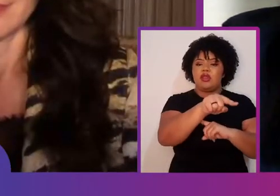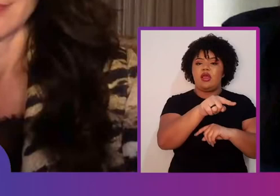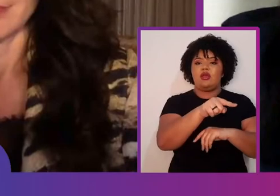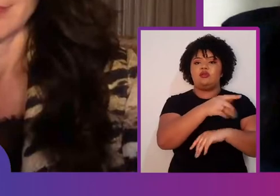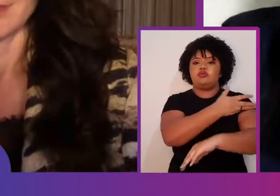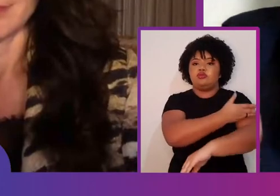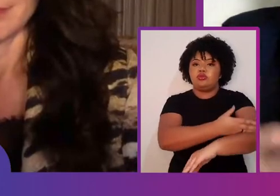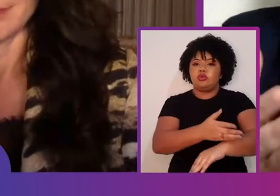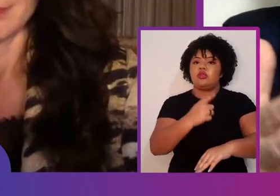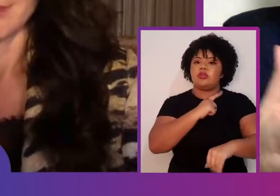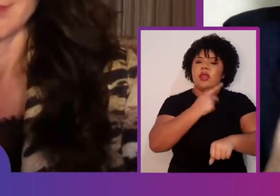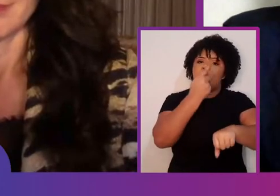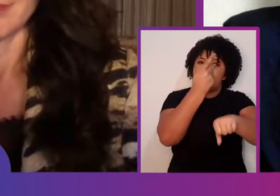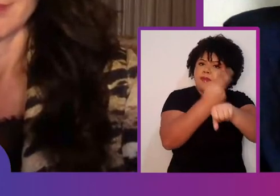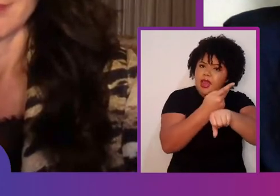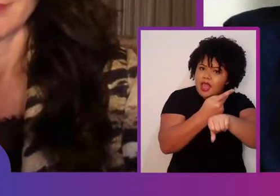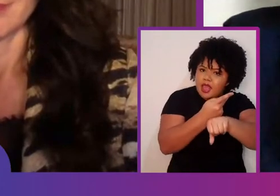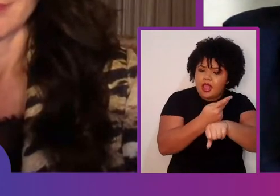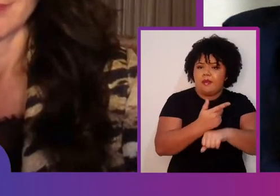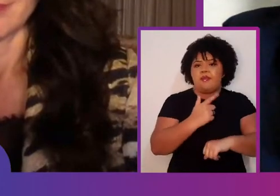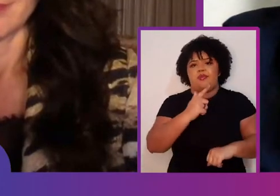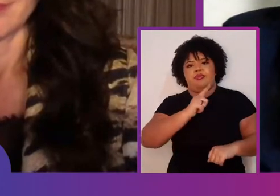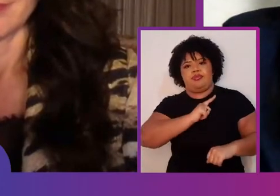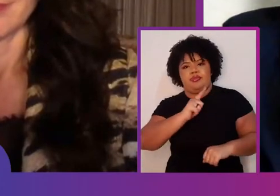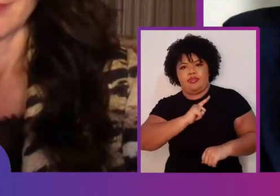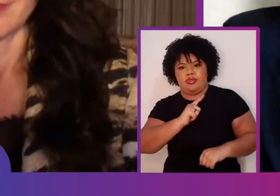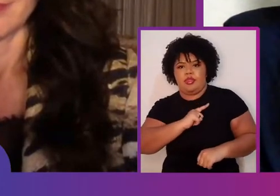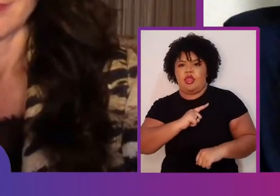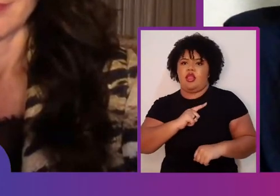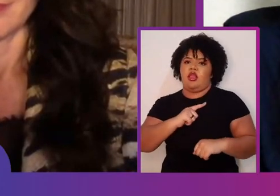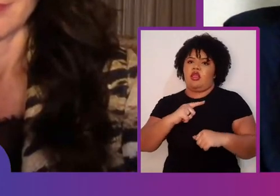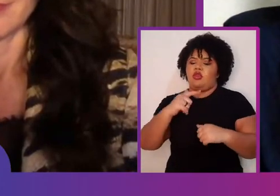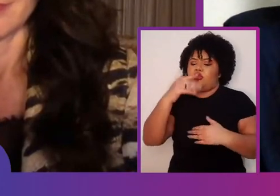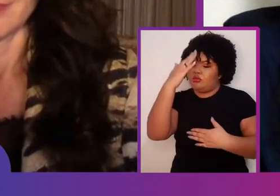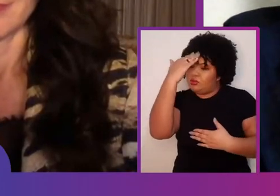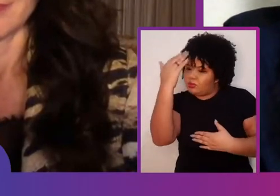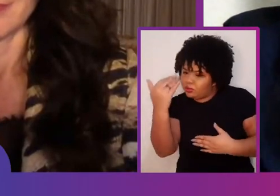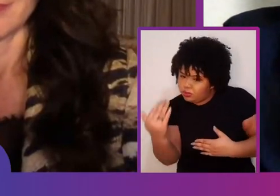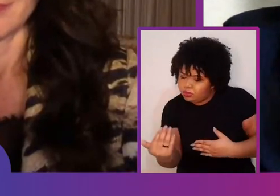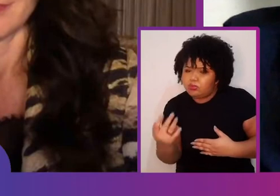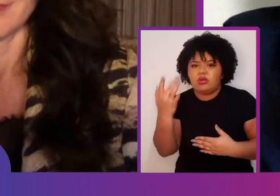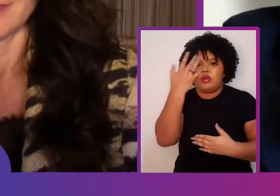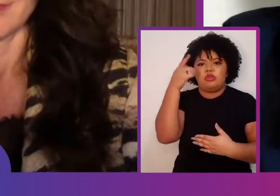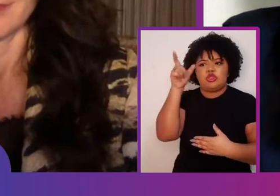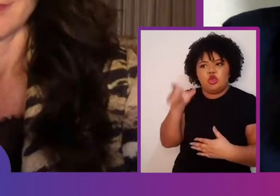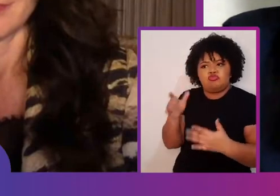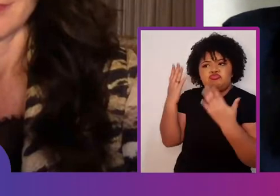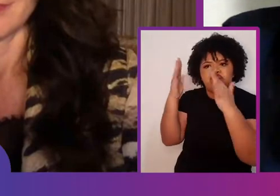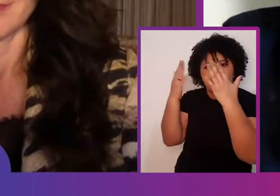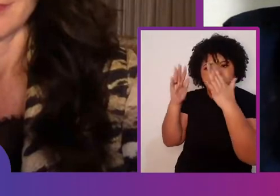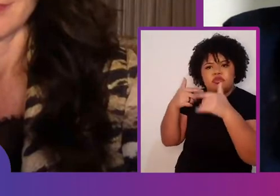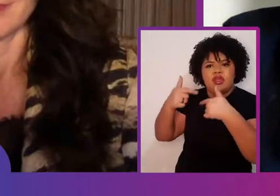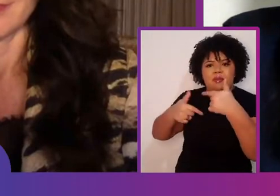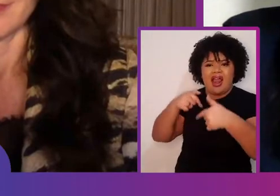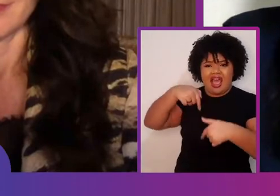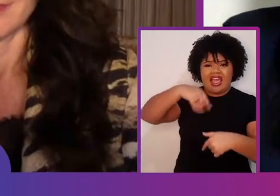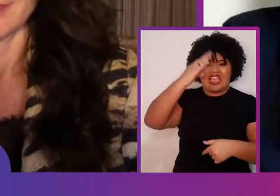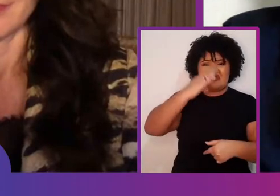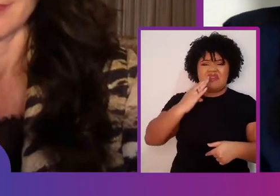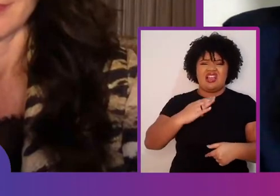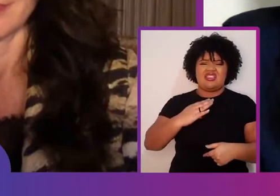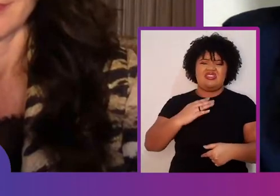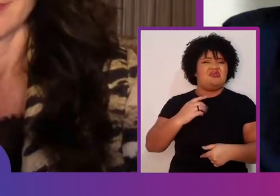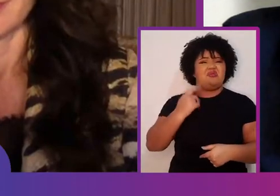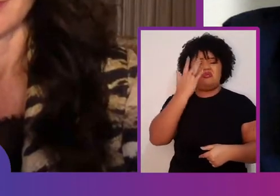tenha premiações, que você tenha condecorações, que você tenha reconhecimentos? No Brasil, isso é tudo uma grande balela.